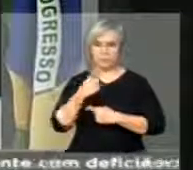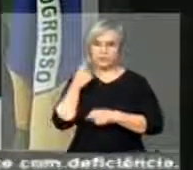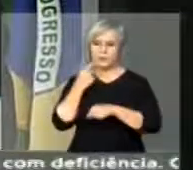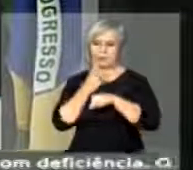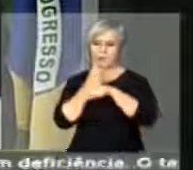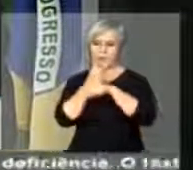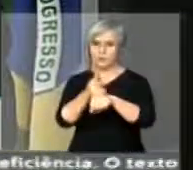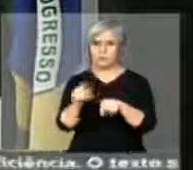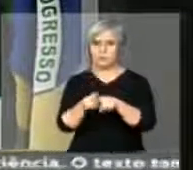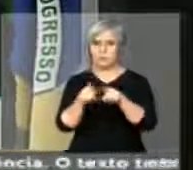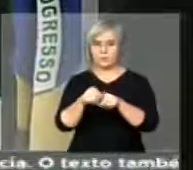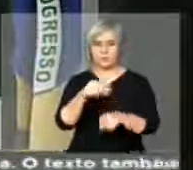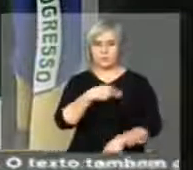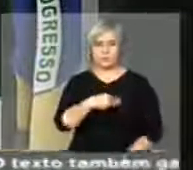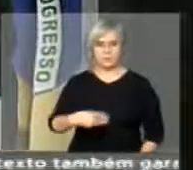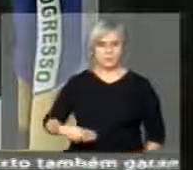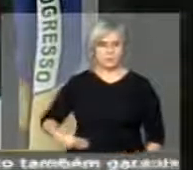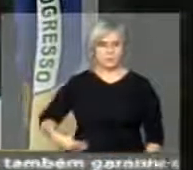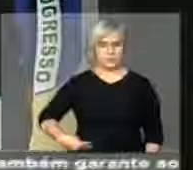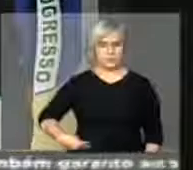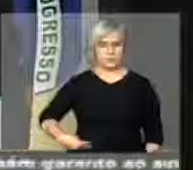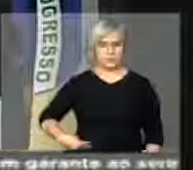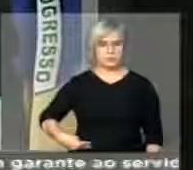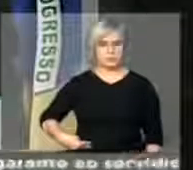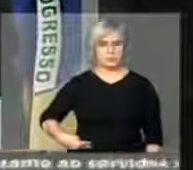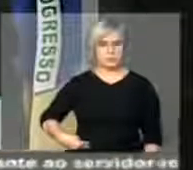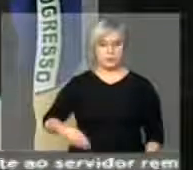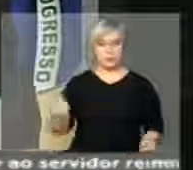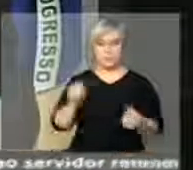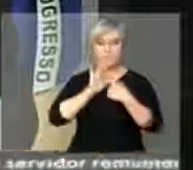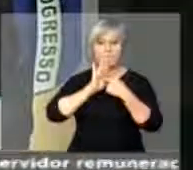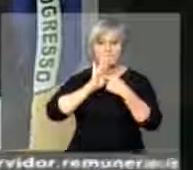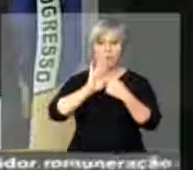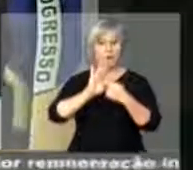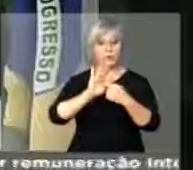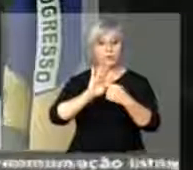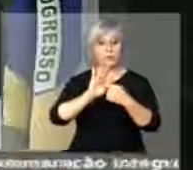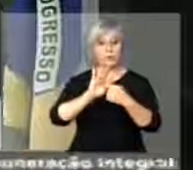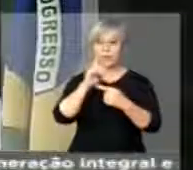e do ministro Tereza Vasques, que mostre